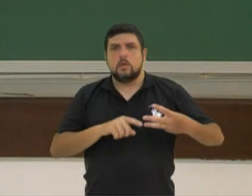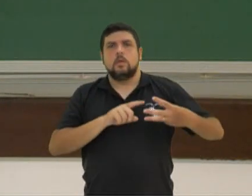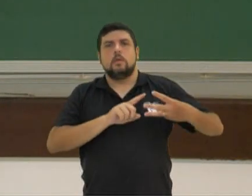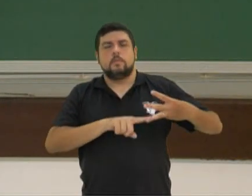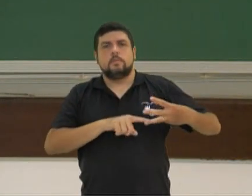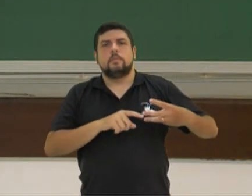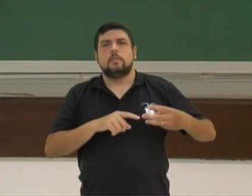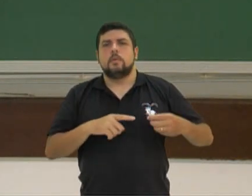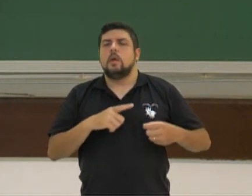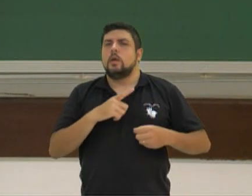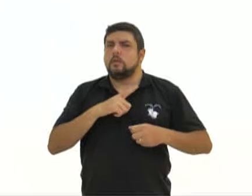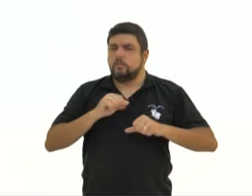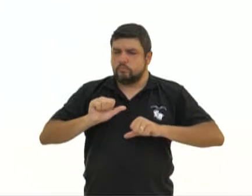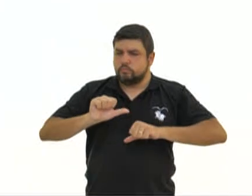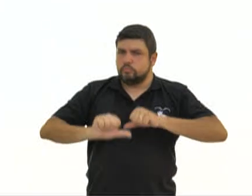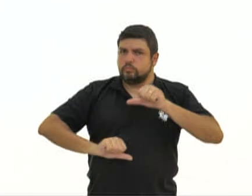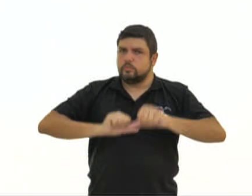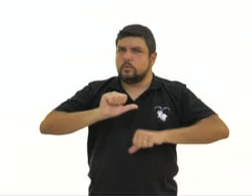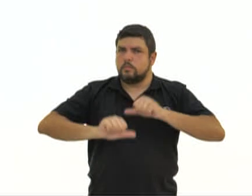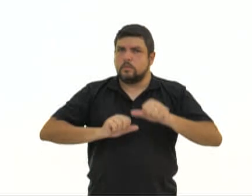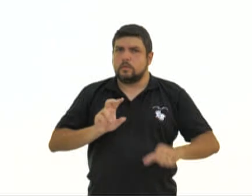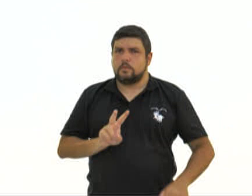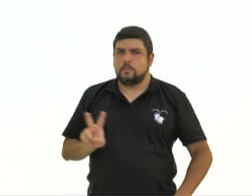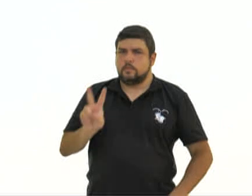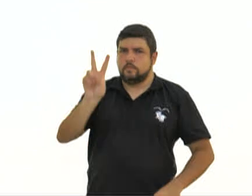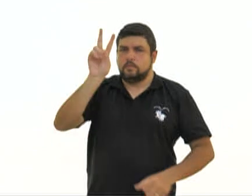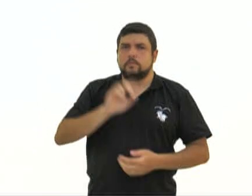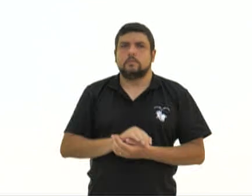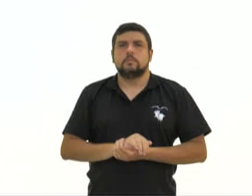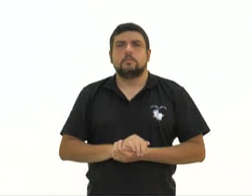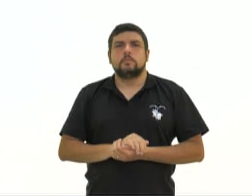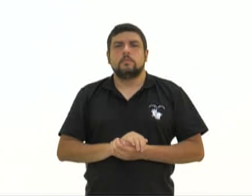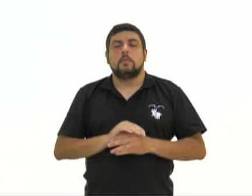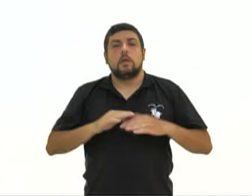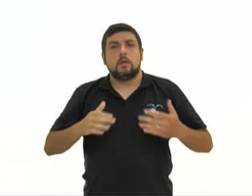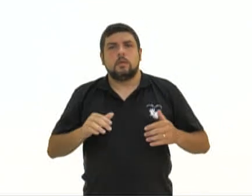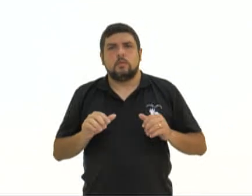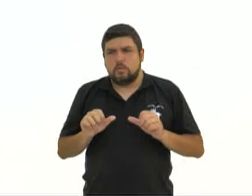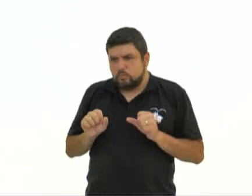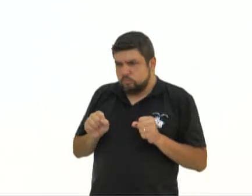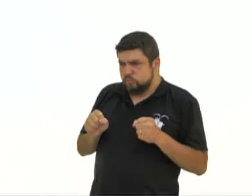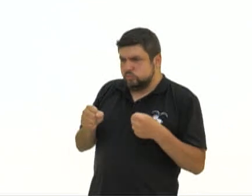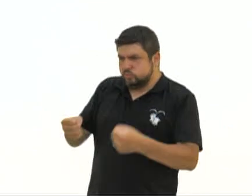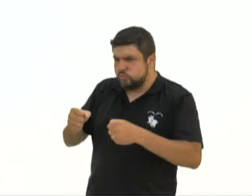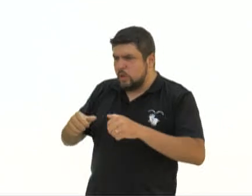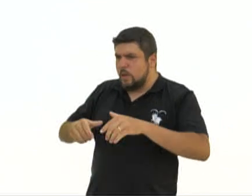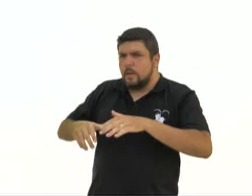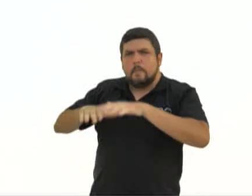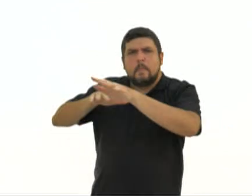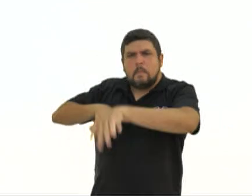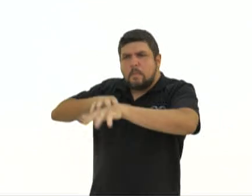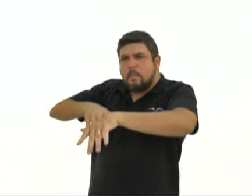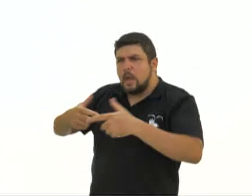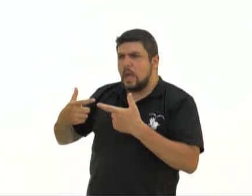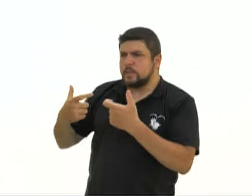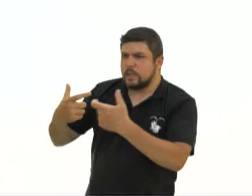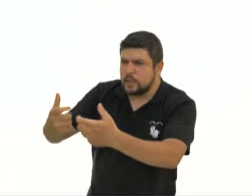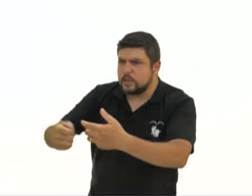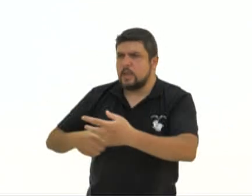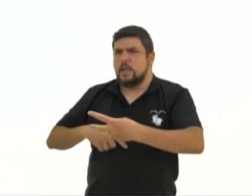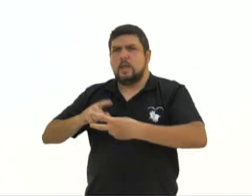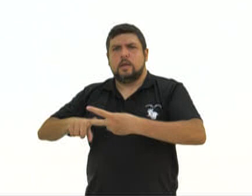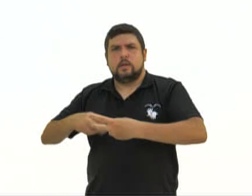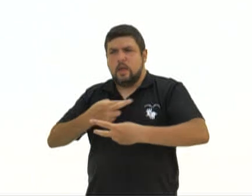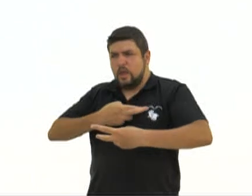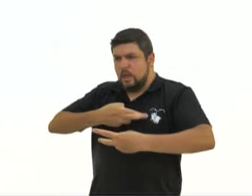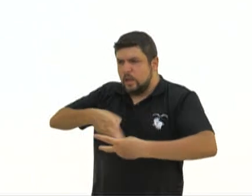ter mudanças de valores, né? Então, além da dedicação à guerra, à religião, que eram coisas tão comuns lá durante a